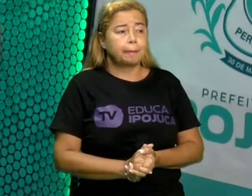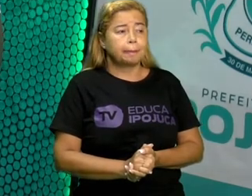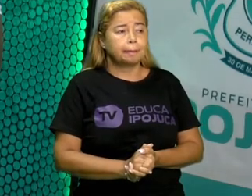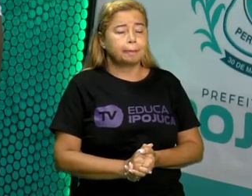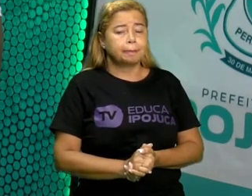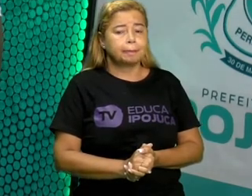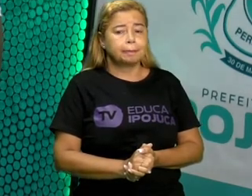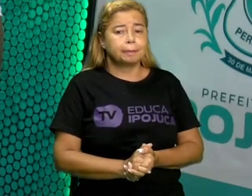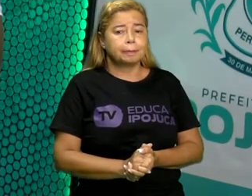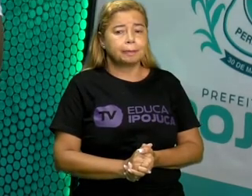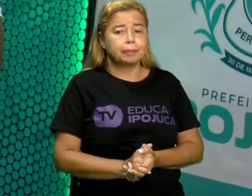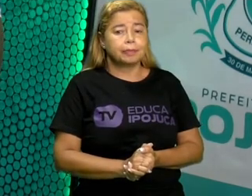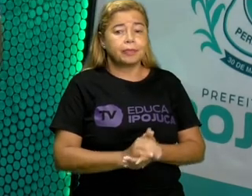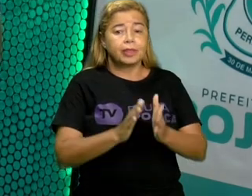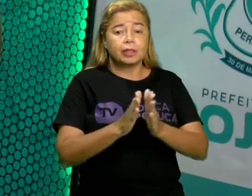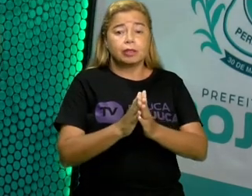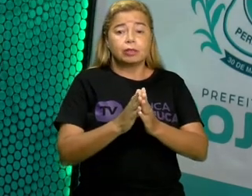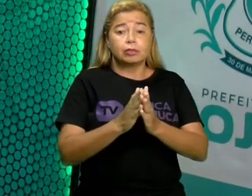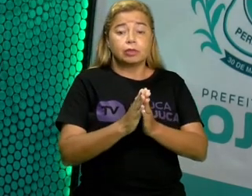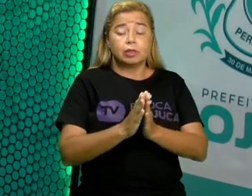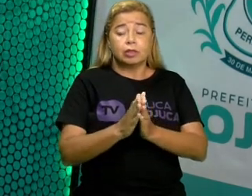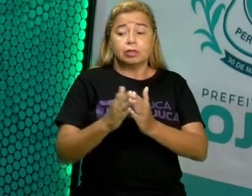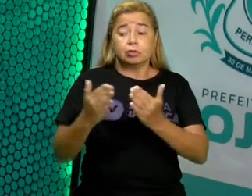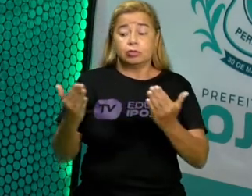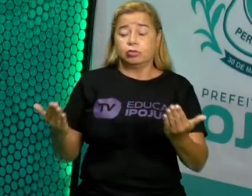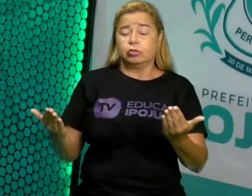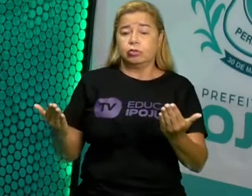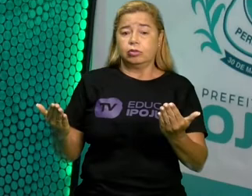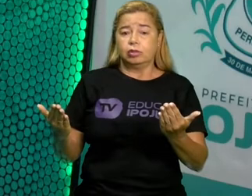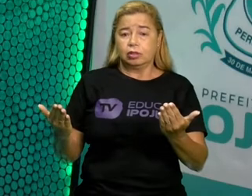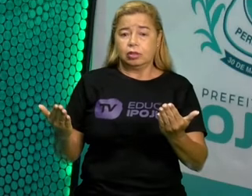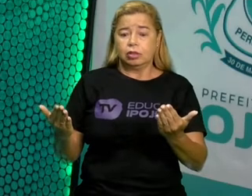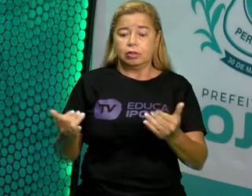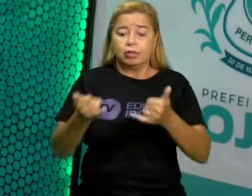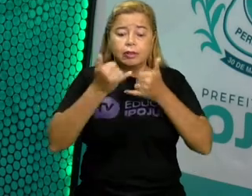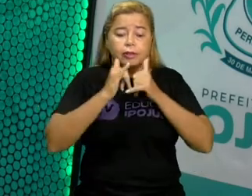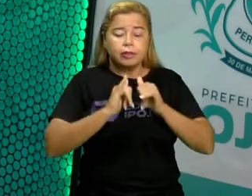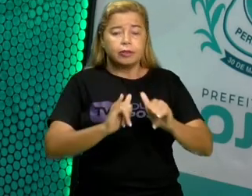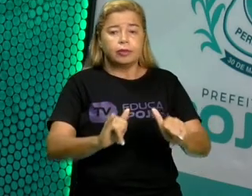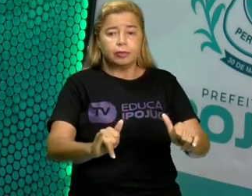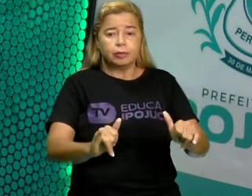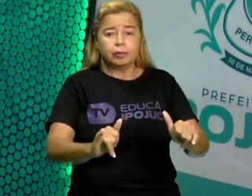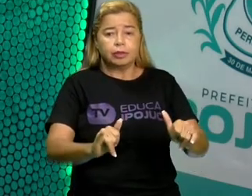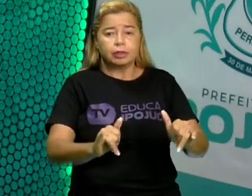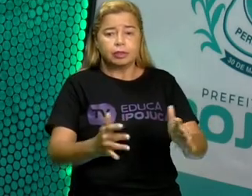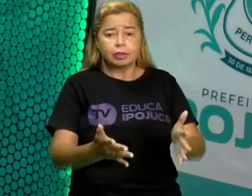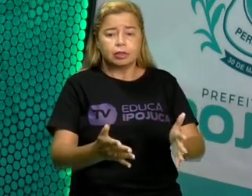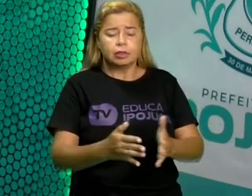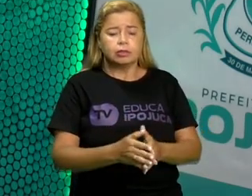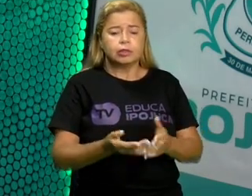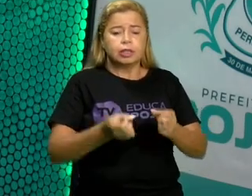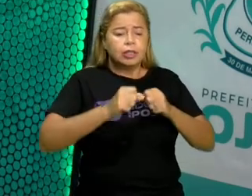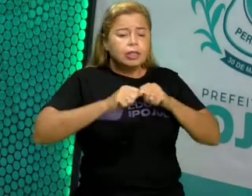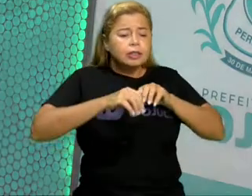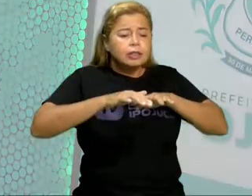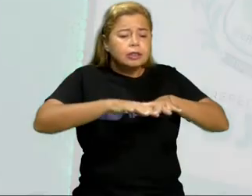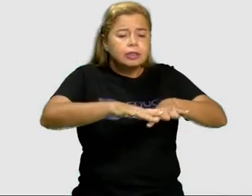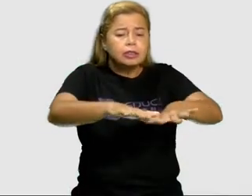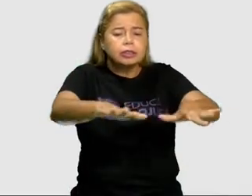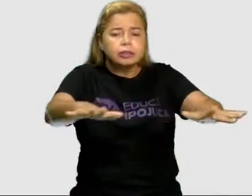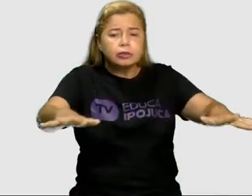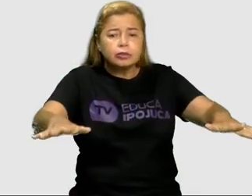é essa potência fala sobre a divulgação de um livro digital tá